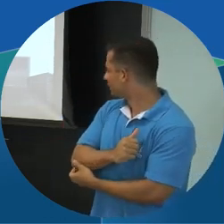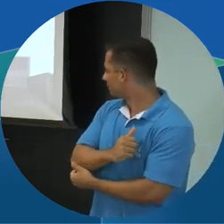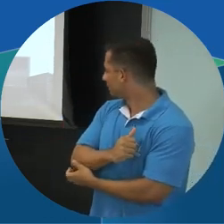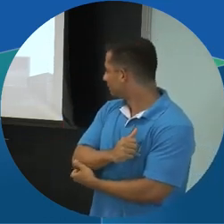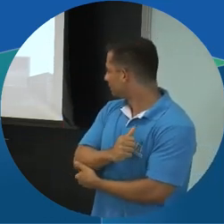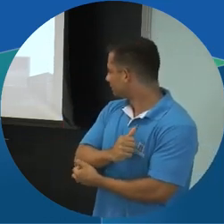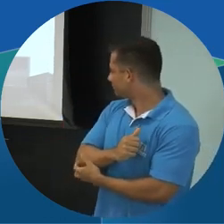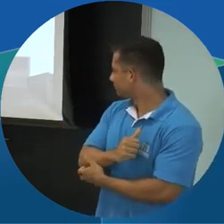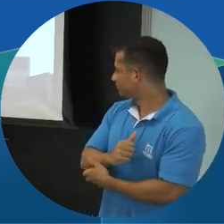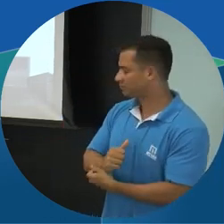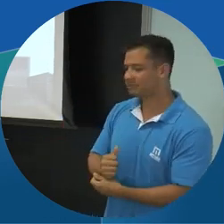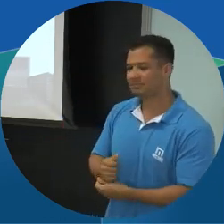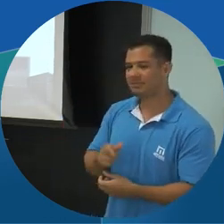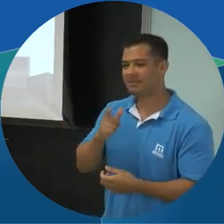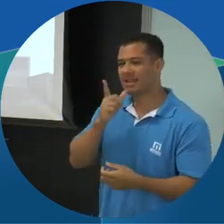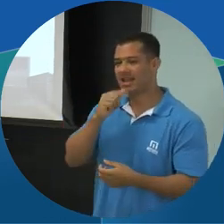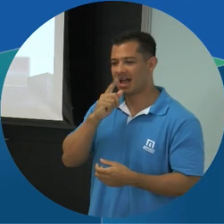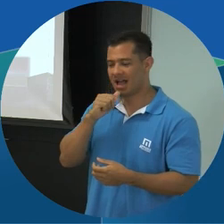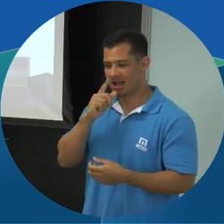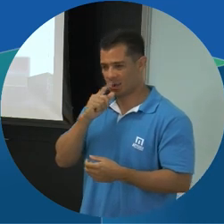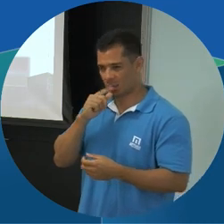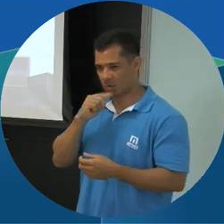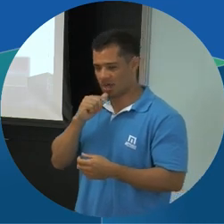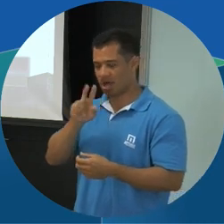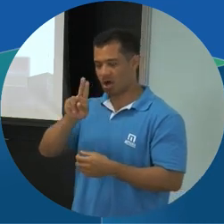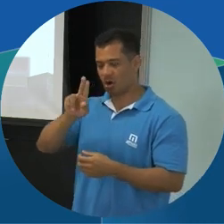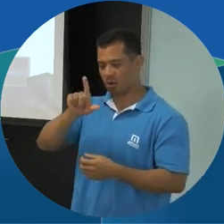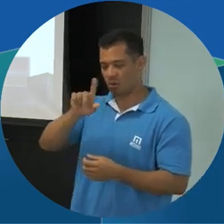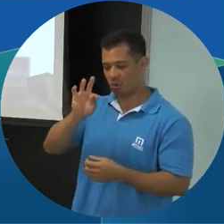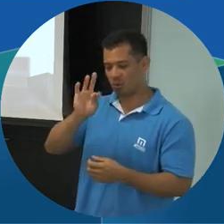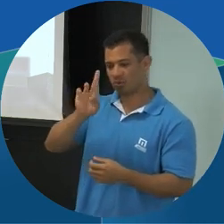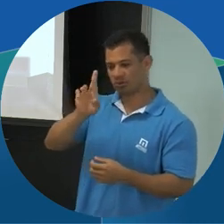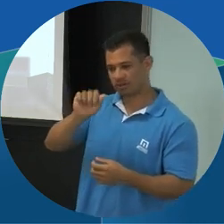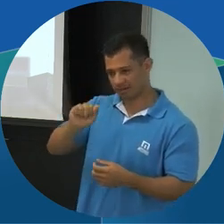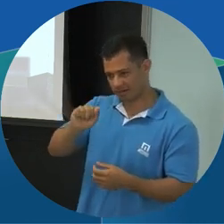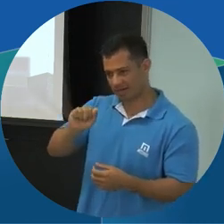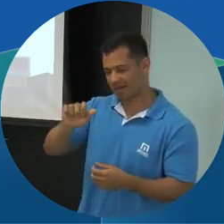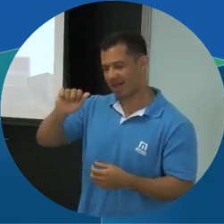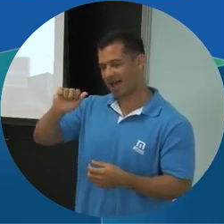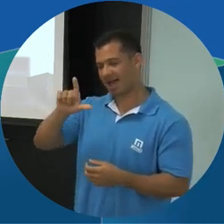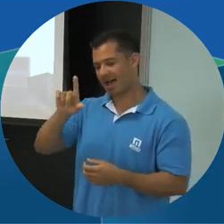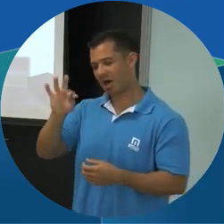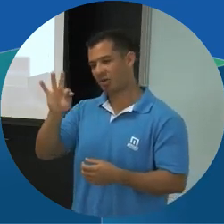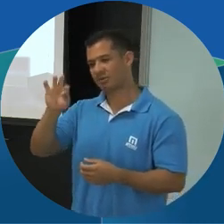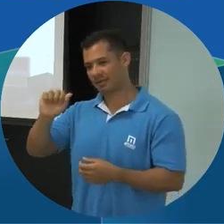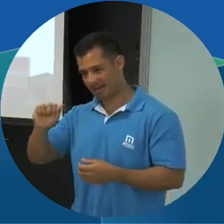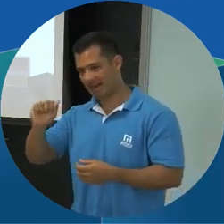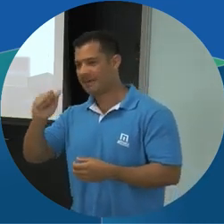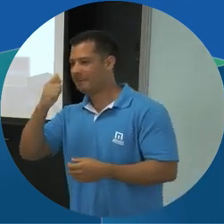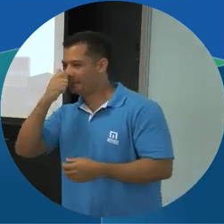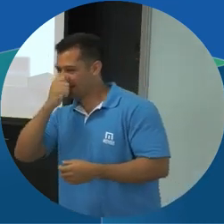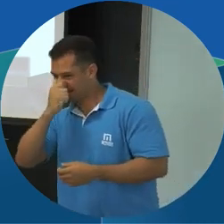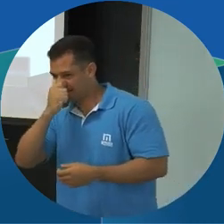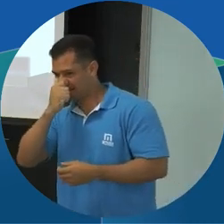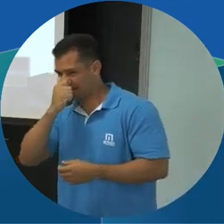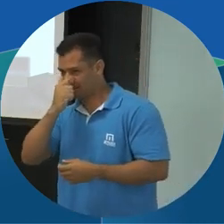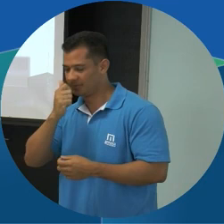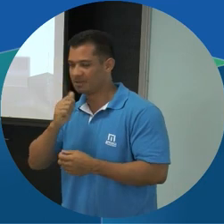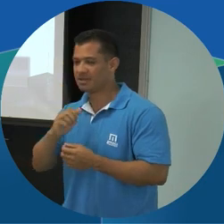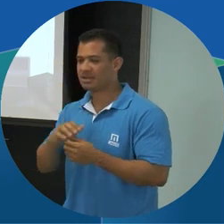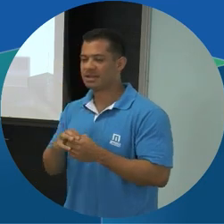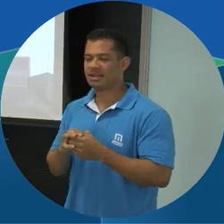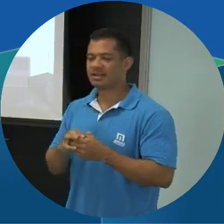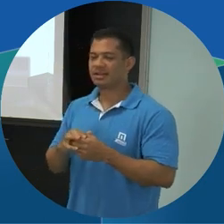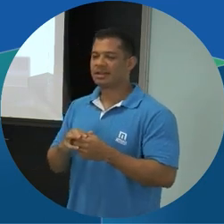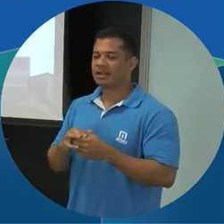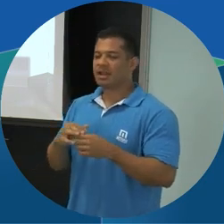Quando eu estiver falando de água a ultra alta pressão, eu falando de, eu estou bombeando água